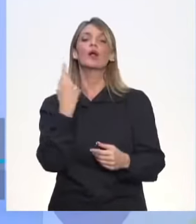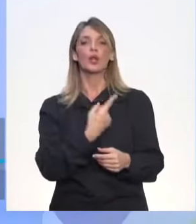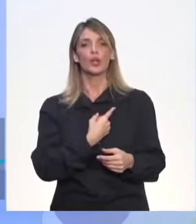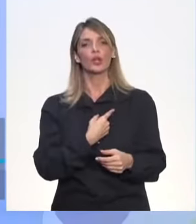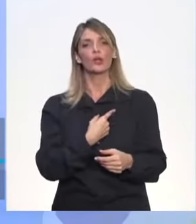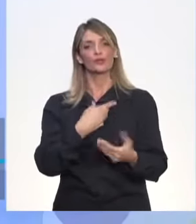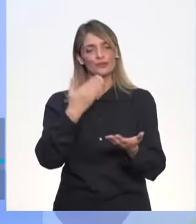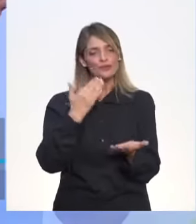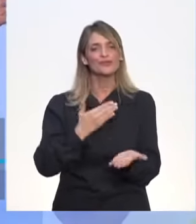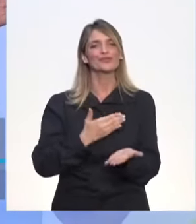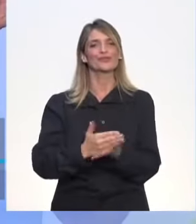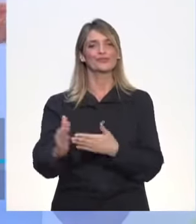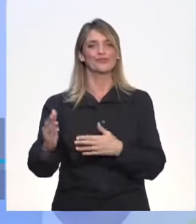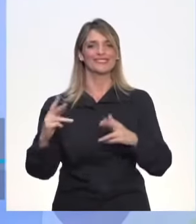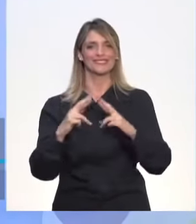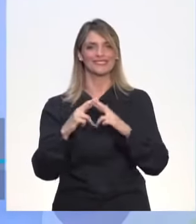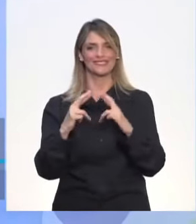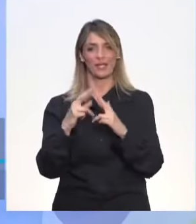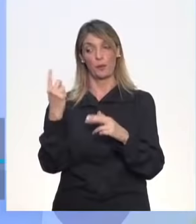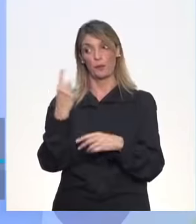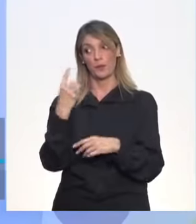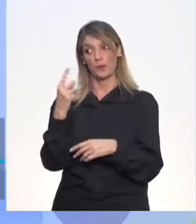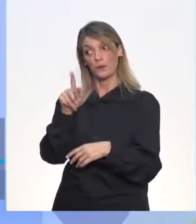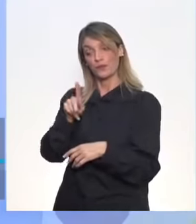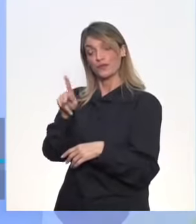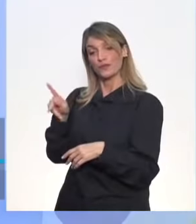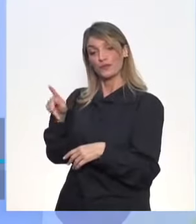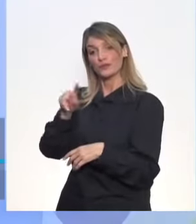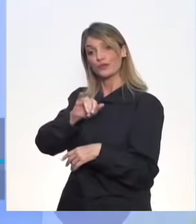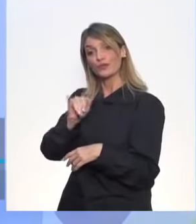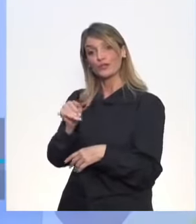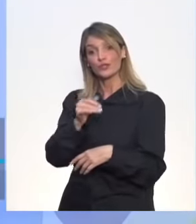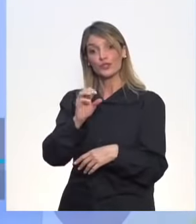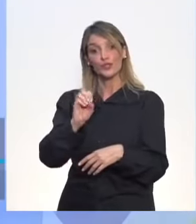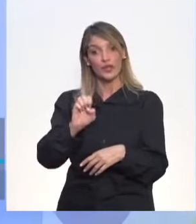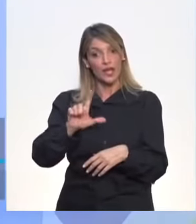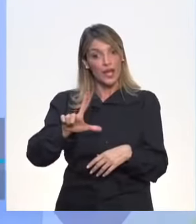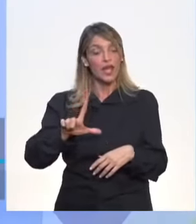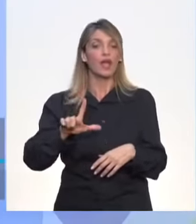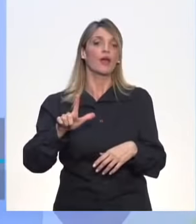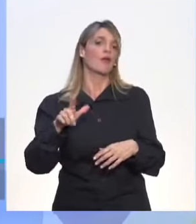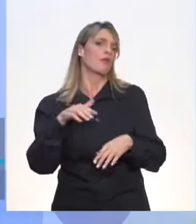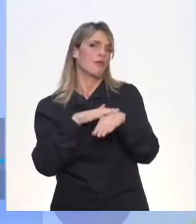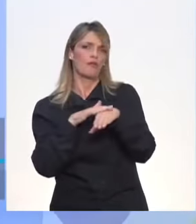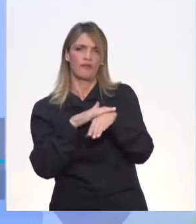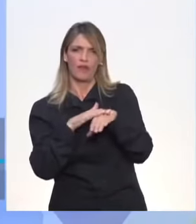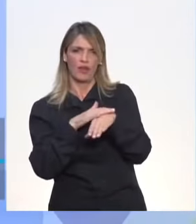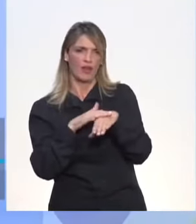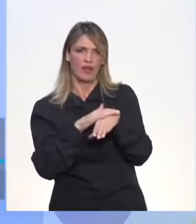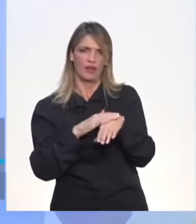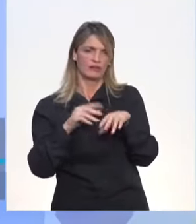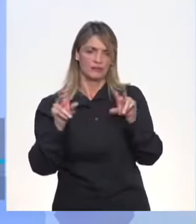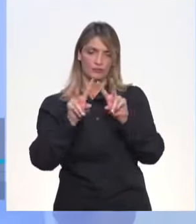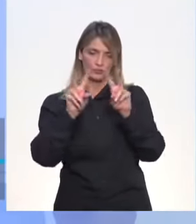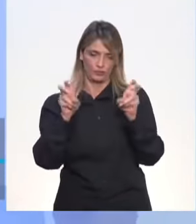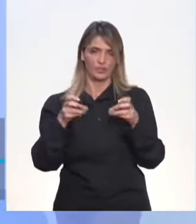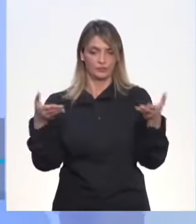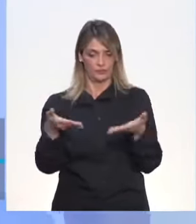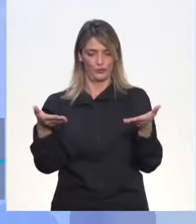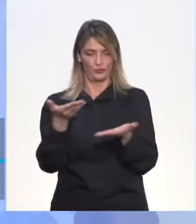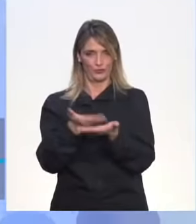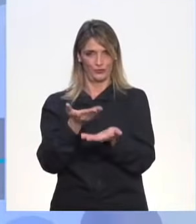abrir com a rede por meio primeiro do professor Israel toda a conversa toda a problematização decorrente desta